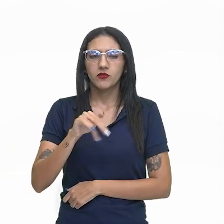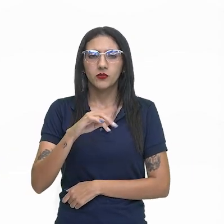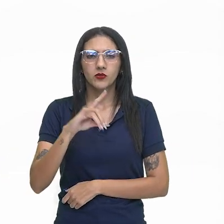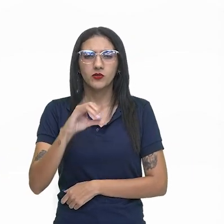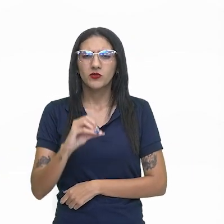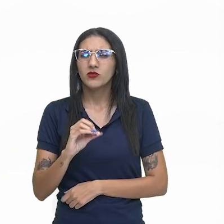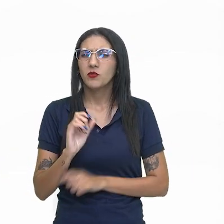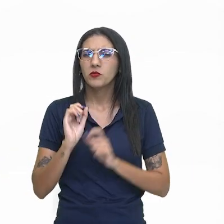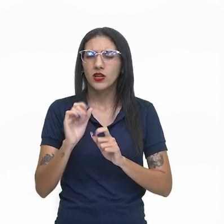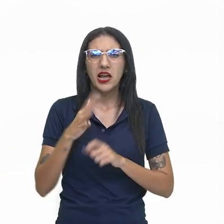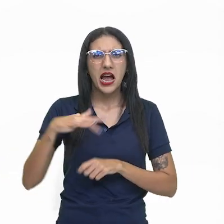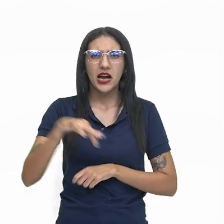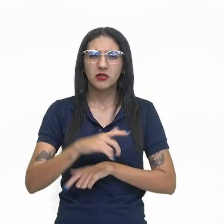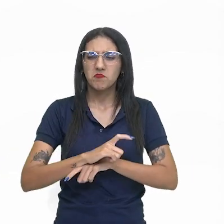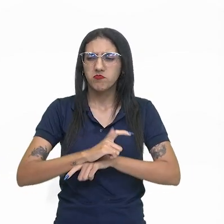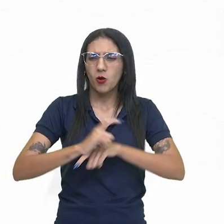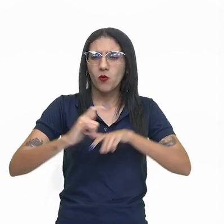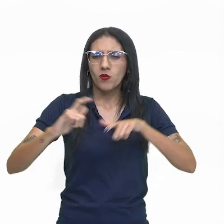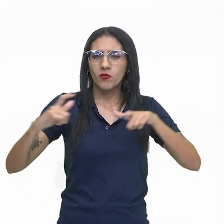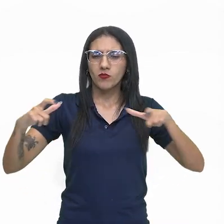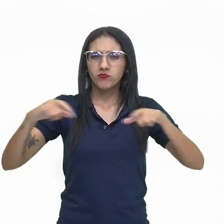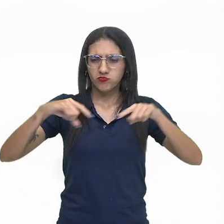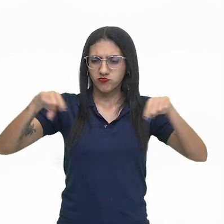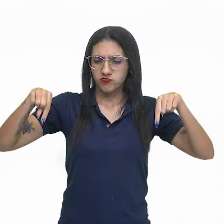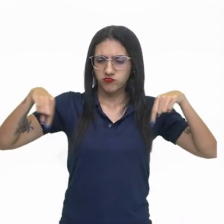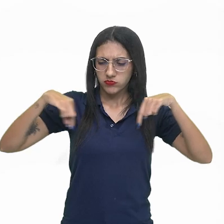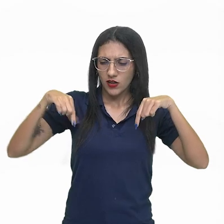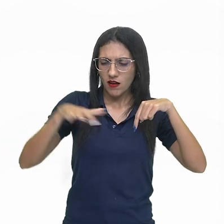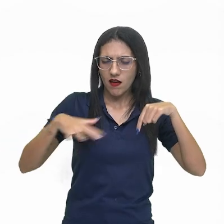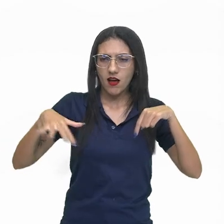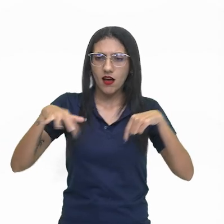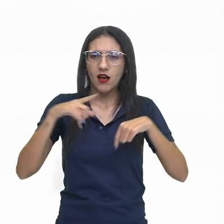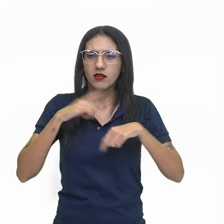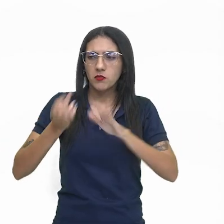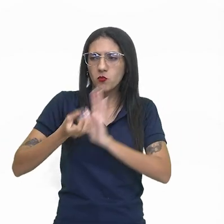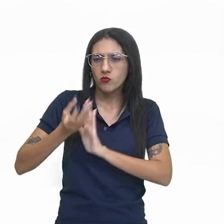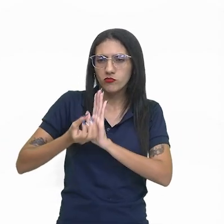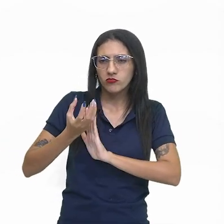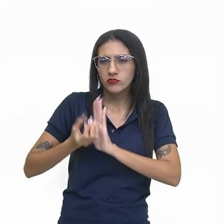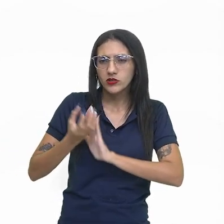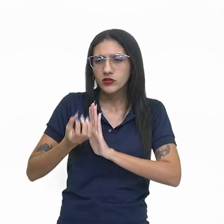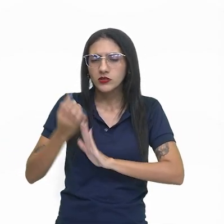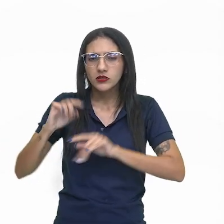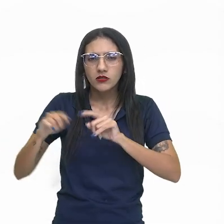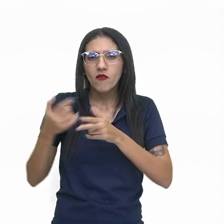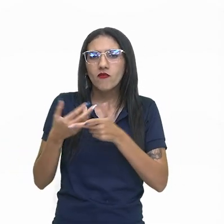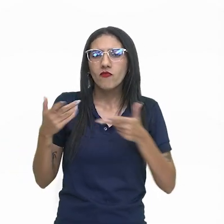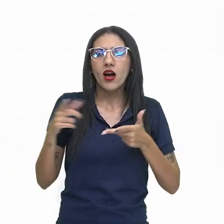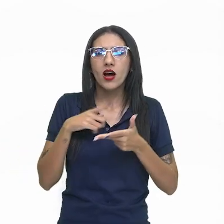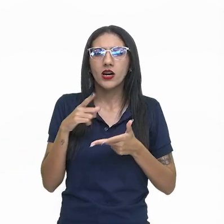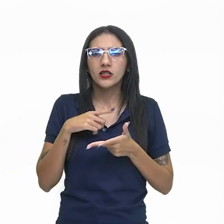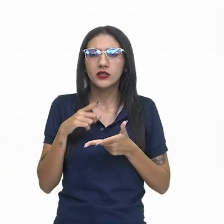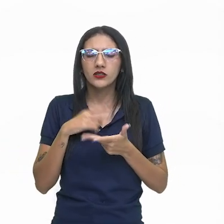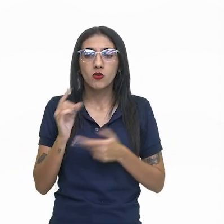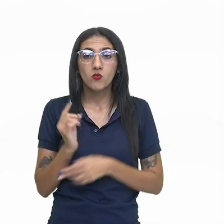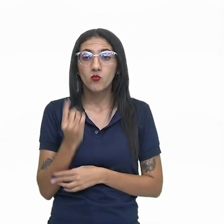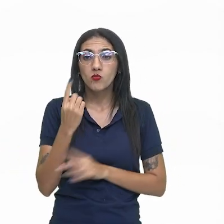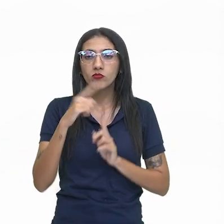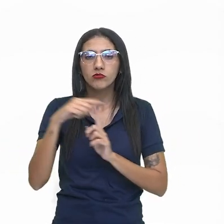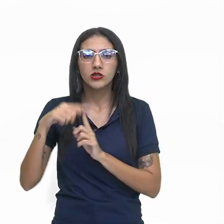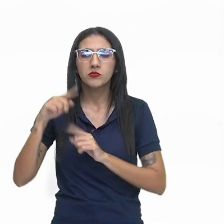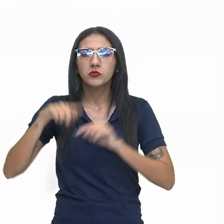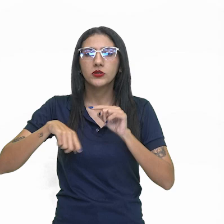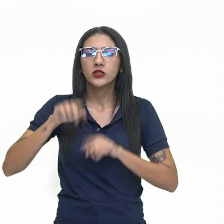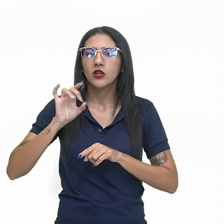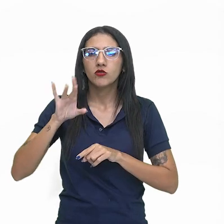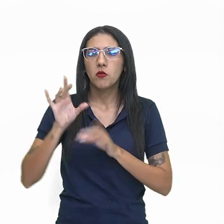fazendas, né? Grandes propriedades que vão produzir, né? Para mandar às vezes, uma única cultura, uma única